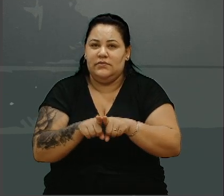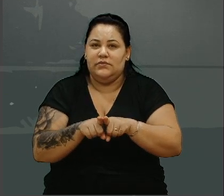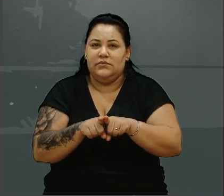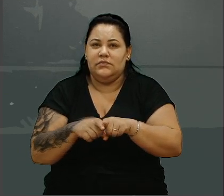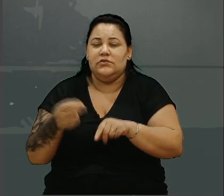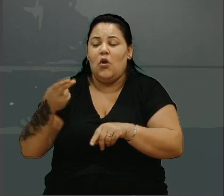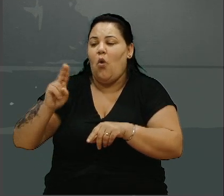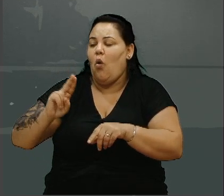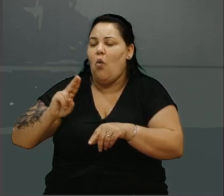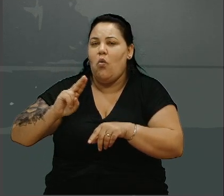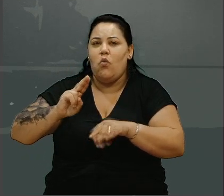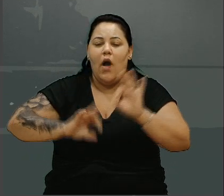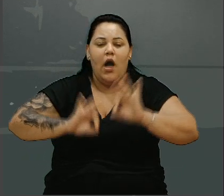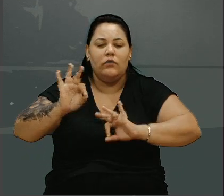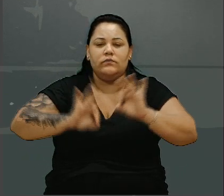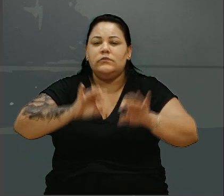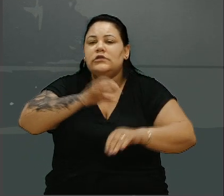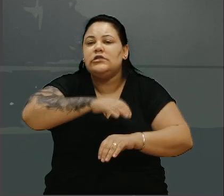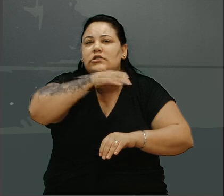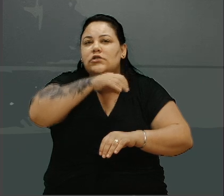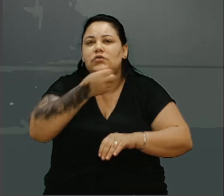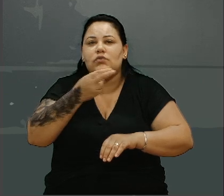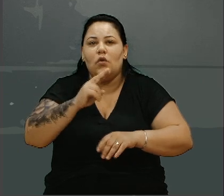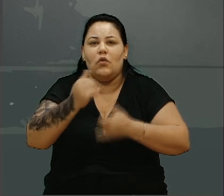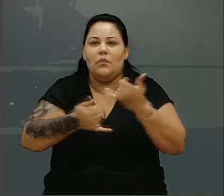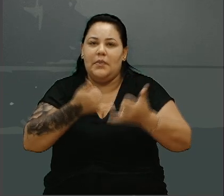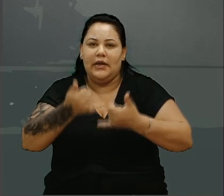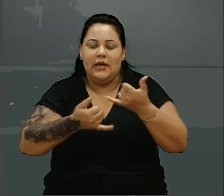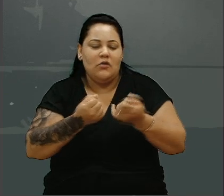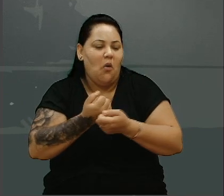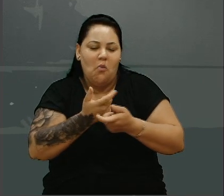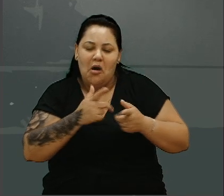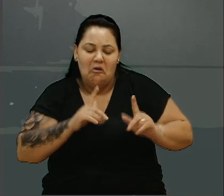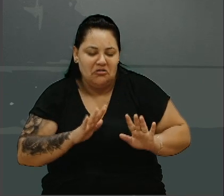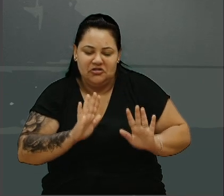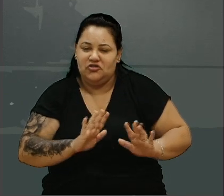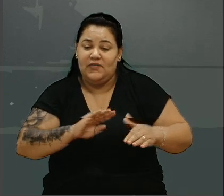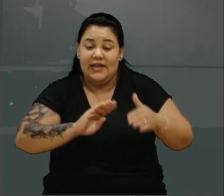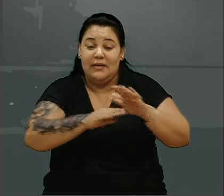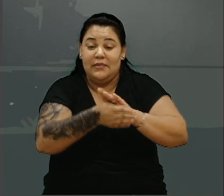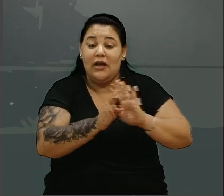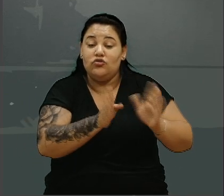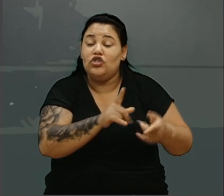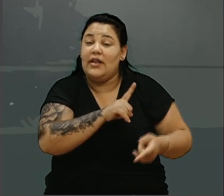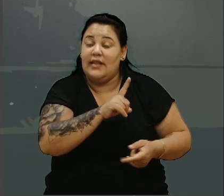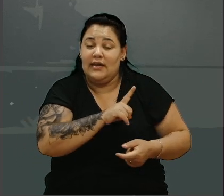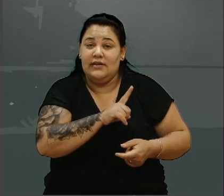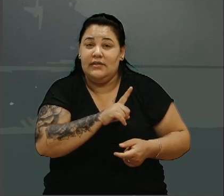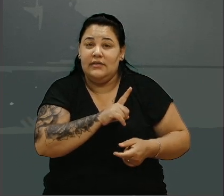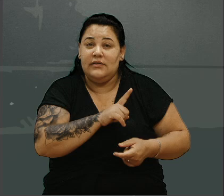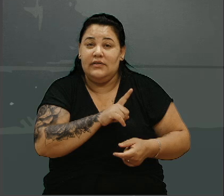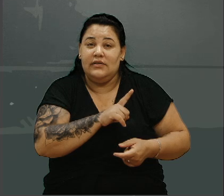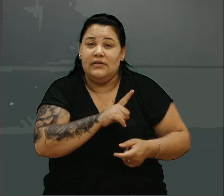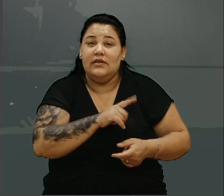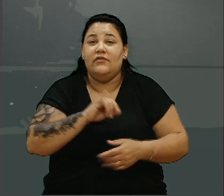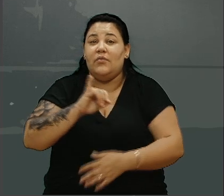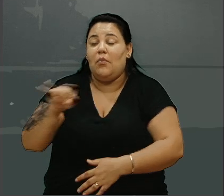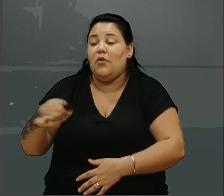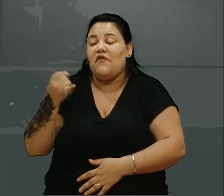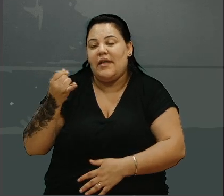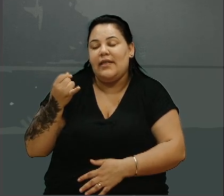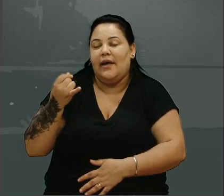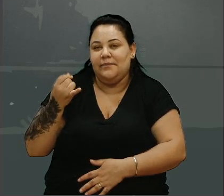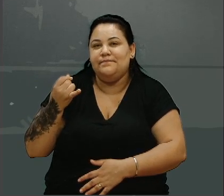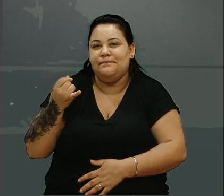do terreno ou um brinquedo, enfim, vamos adaptar o que existe e vamos aproveitar, com certeza,